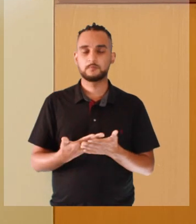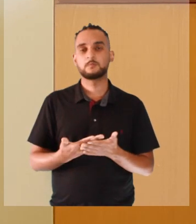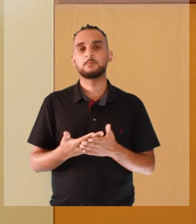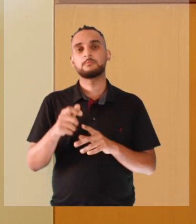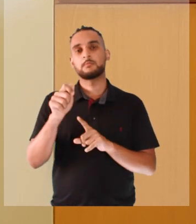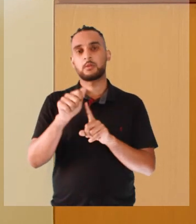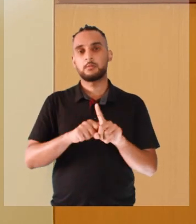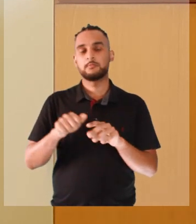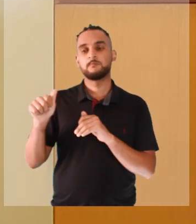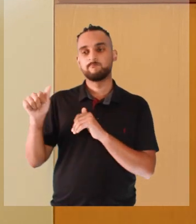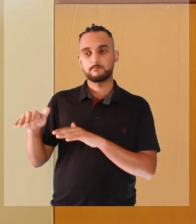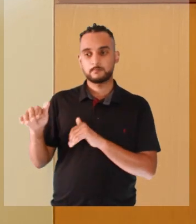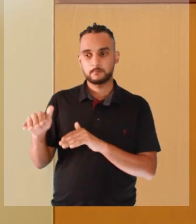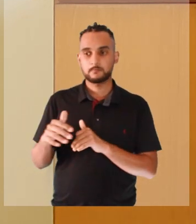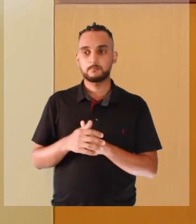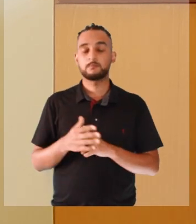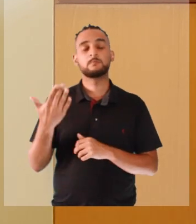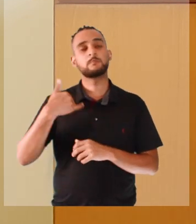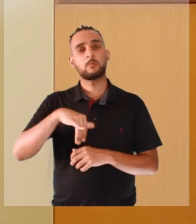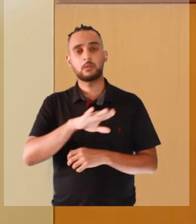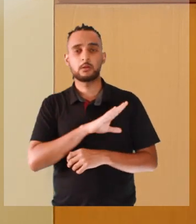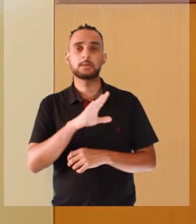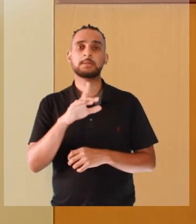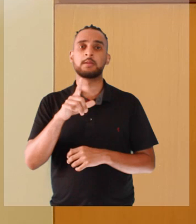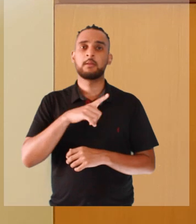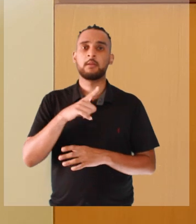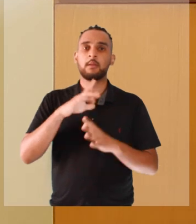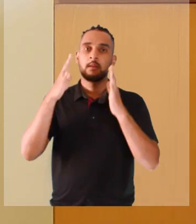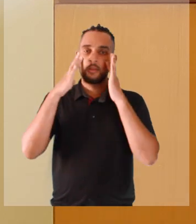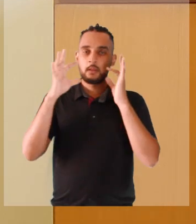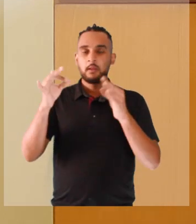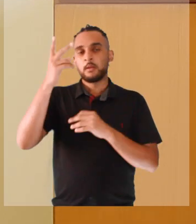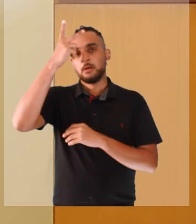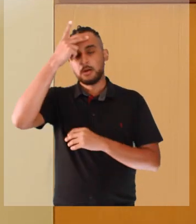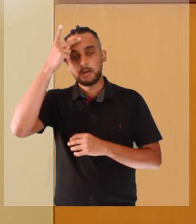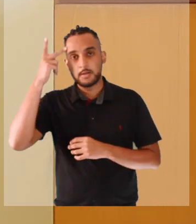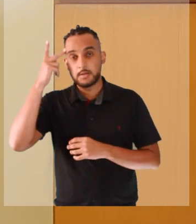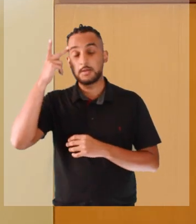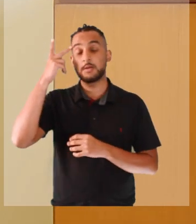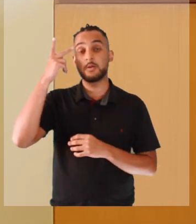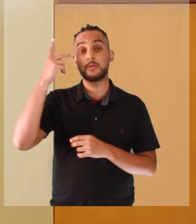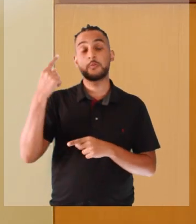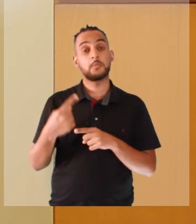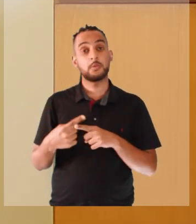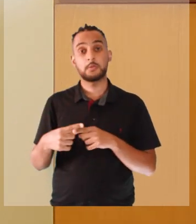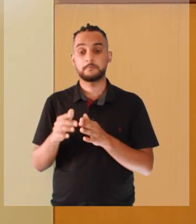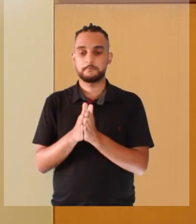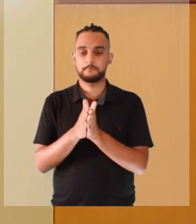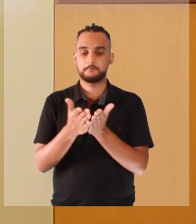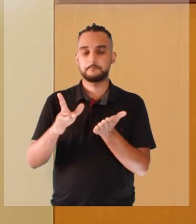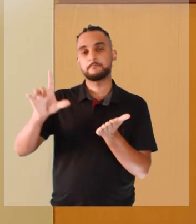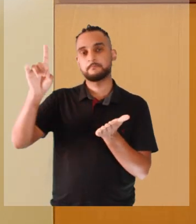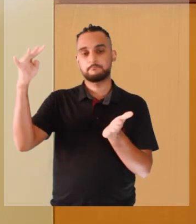de 30 dias, nestes 30 dias do mês de setembro, a gente desperta as